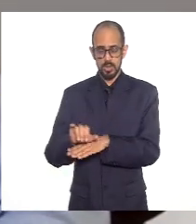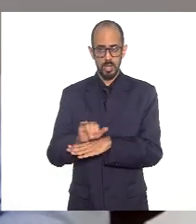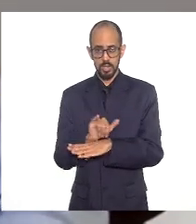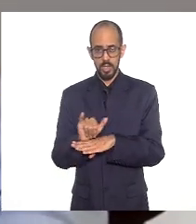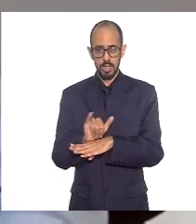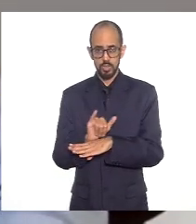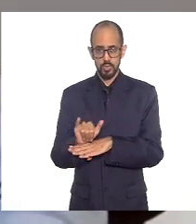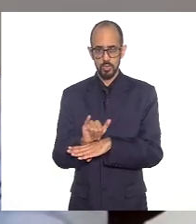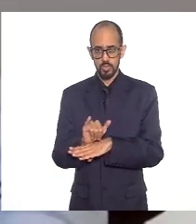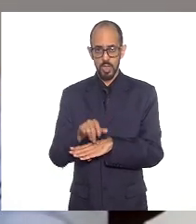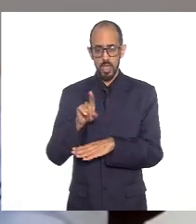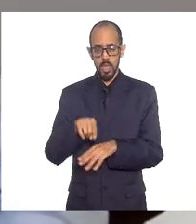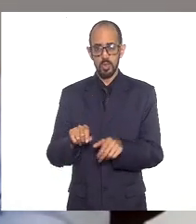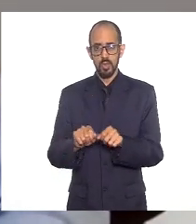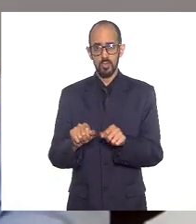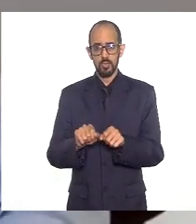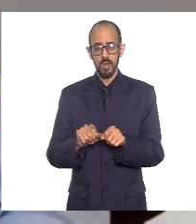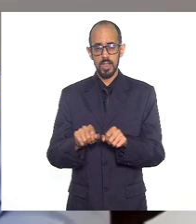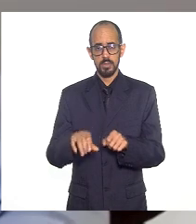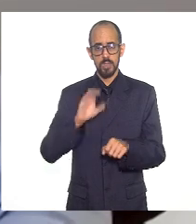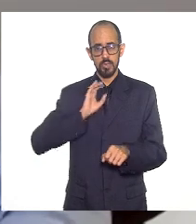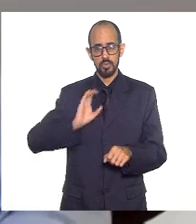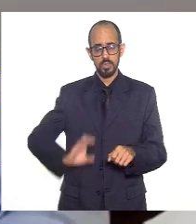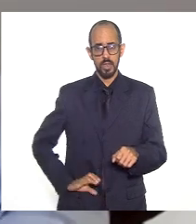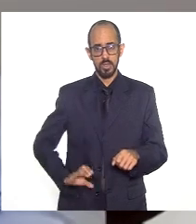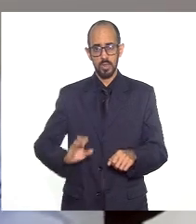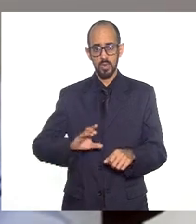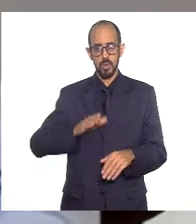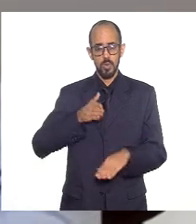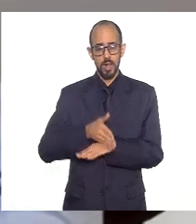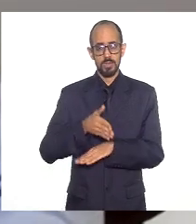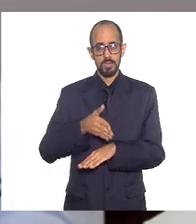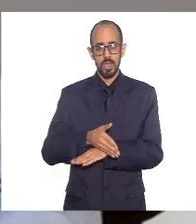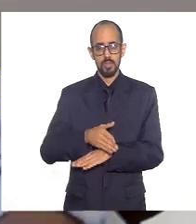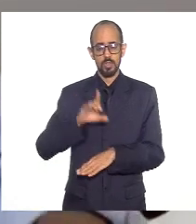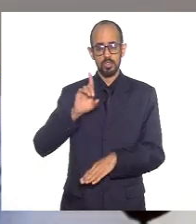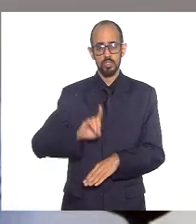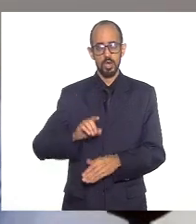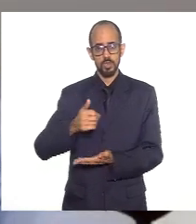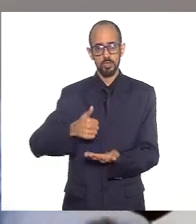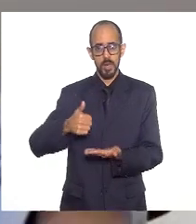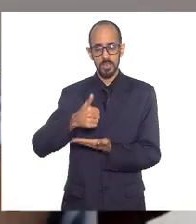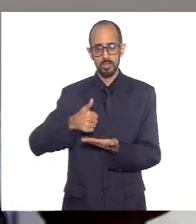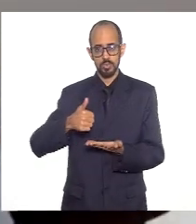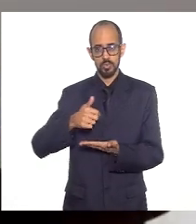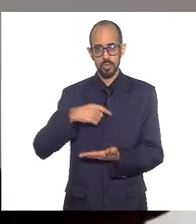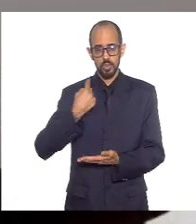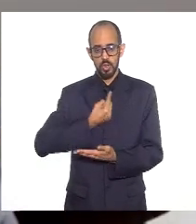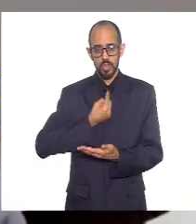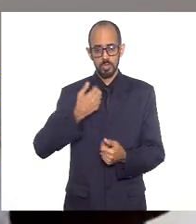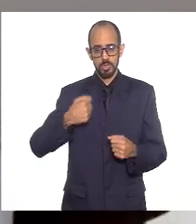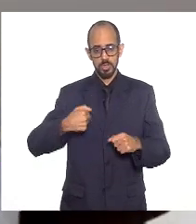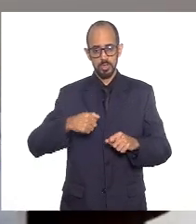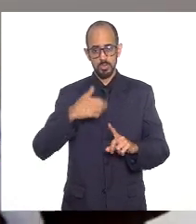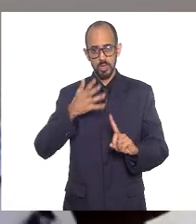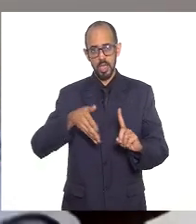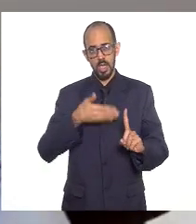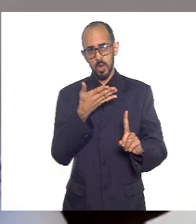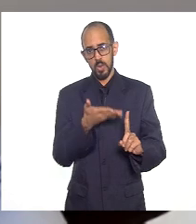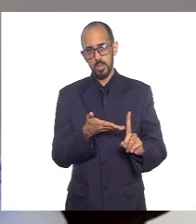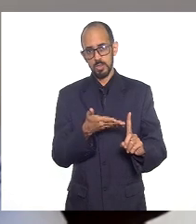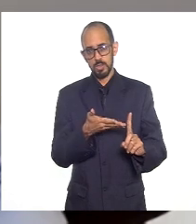cidadã, né, o direito, o acesso aos direitos fundamentais. E a gente precisa reconhecer que não